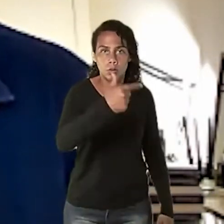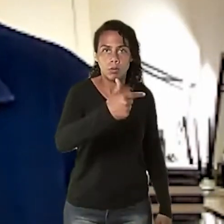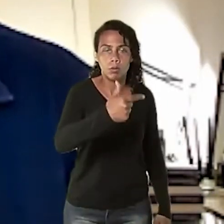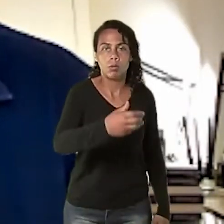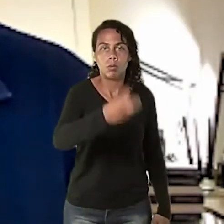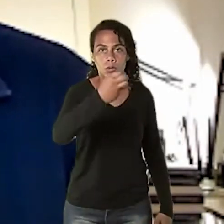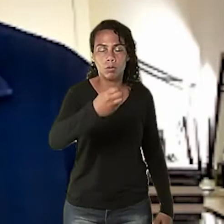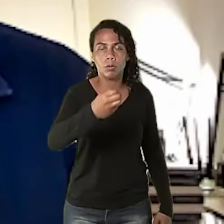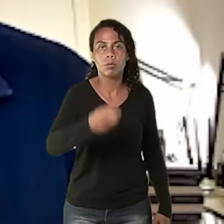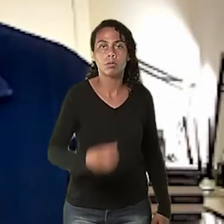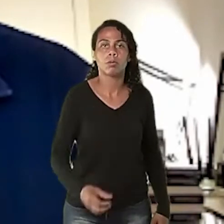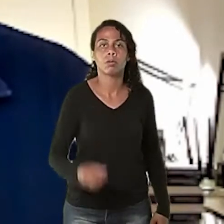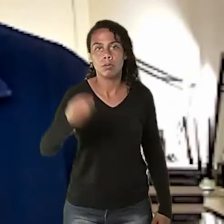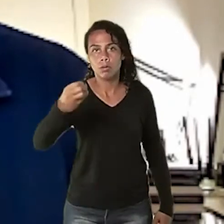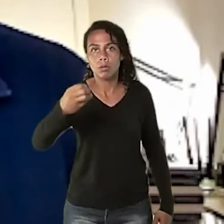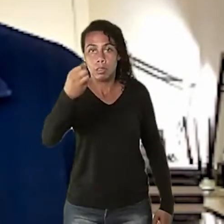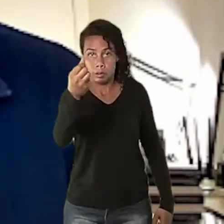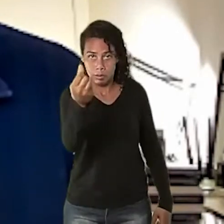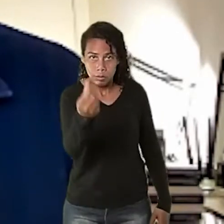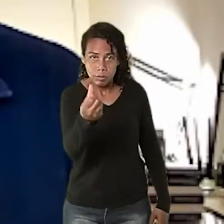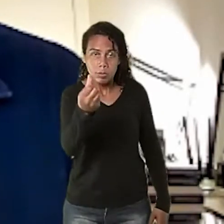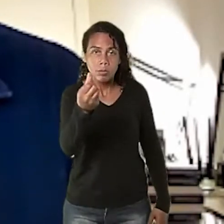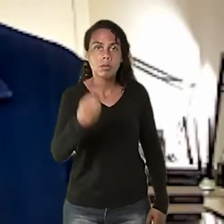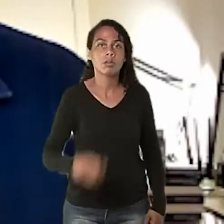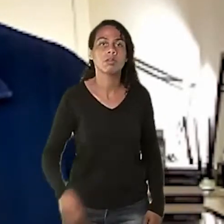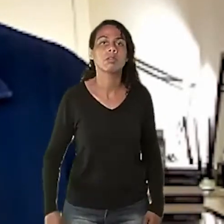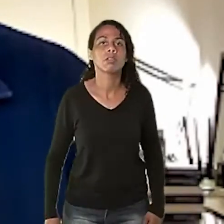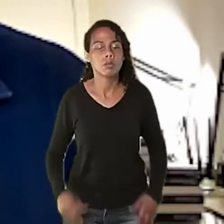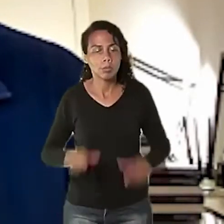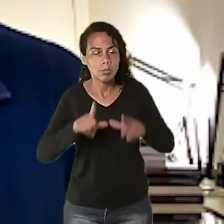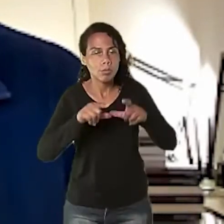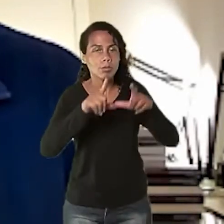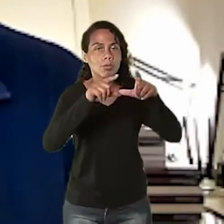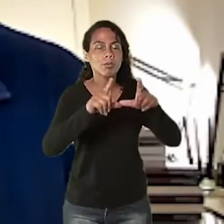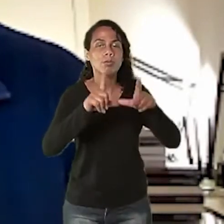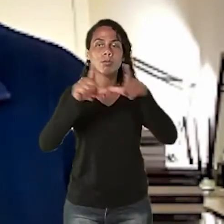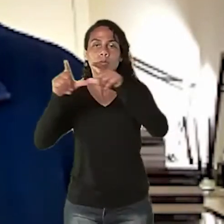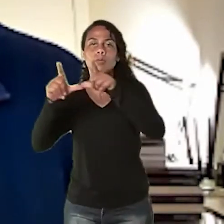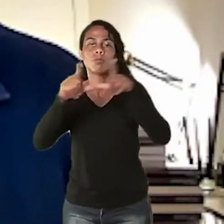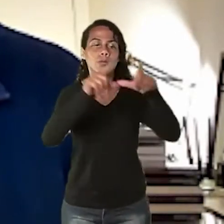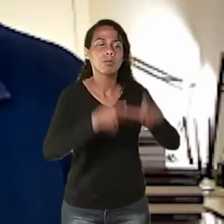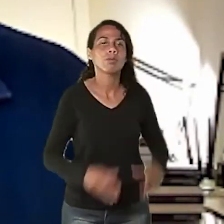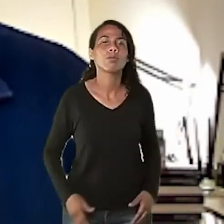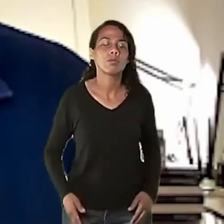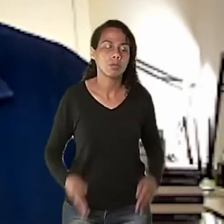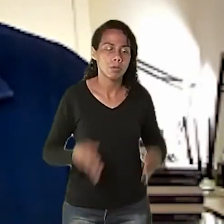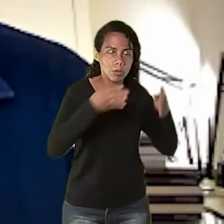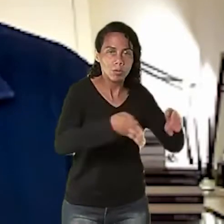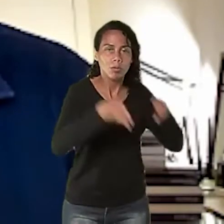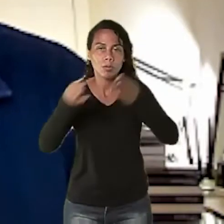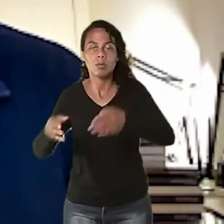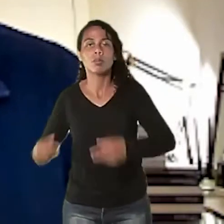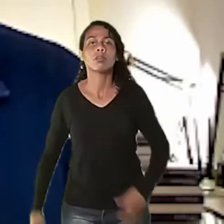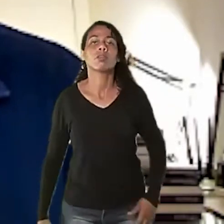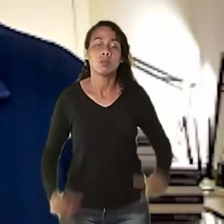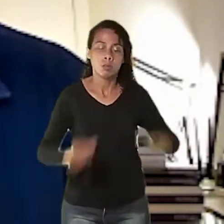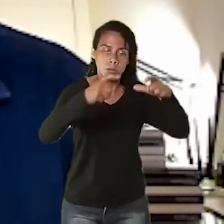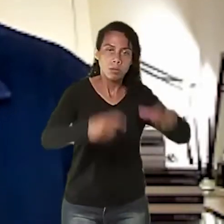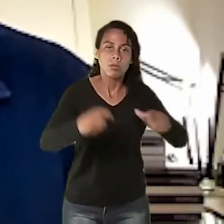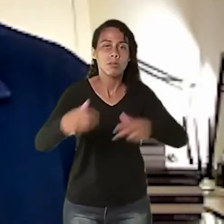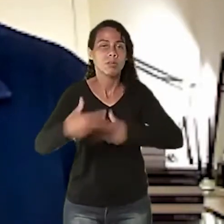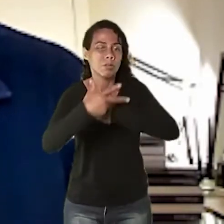que me levou, né? E eu acho, e também bate uma melancolia, porque não sei